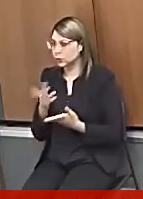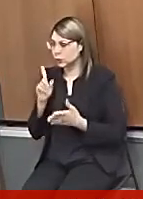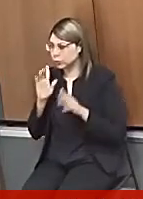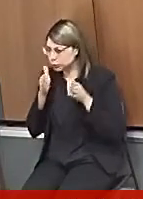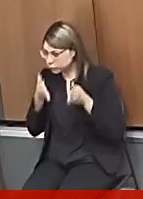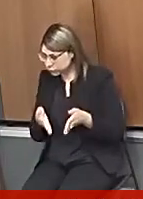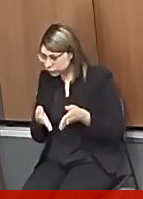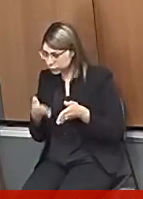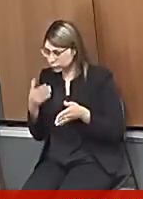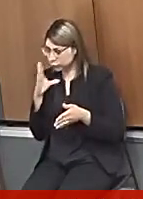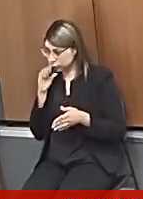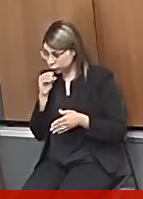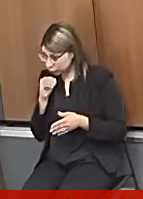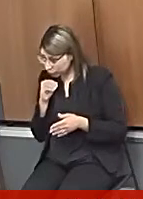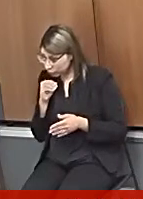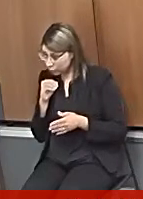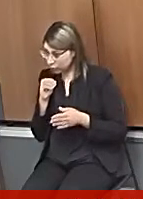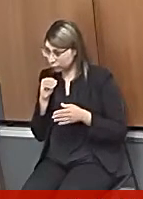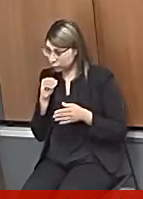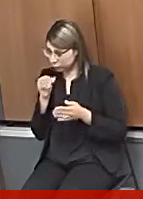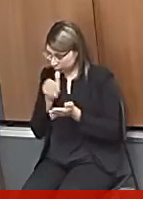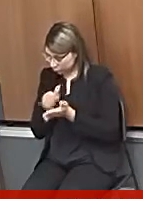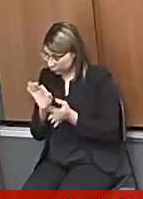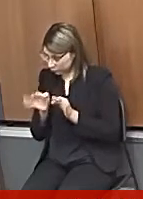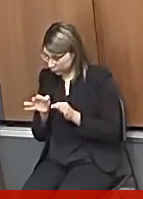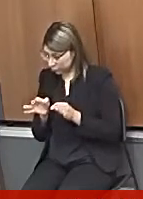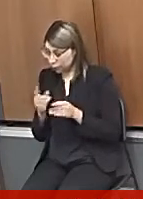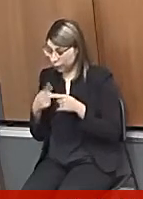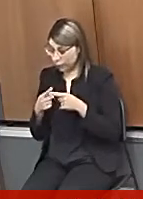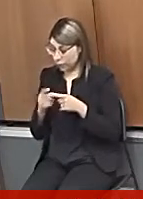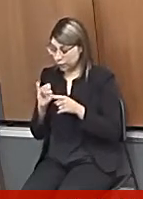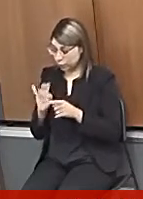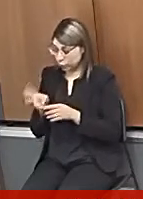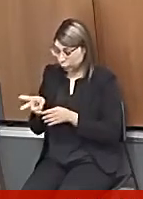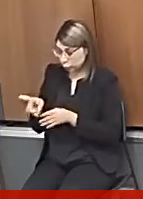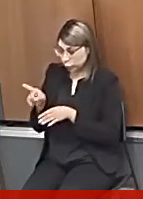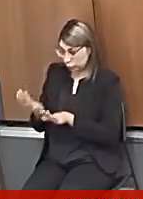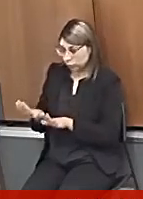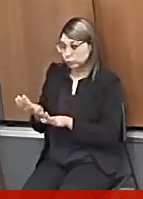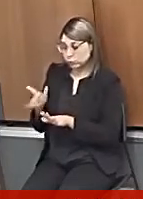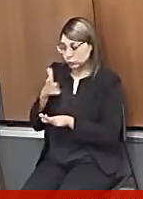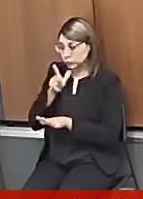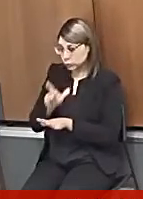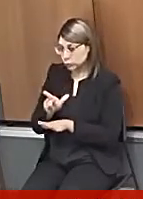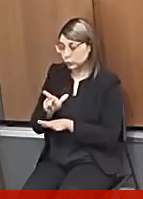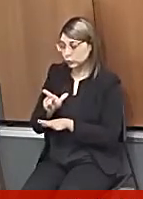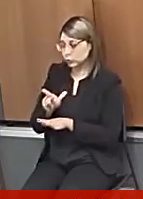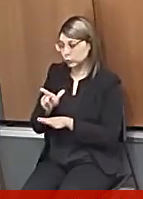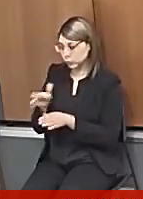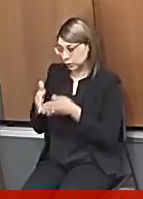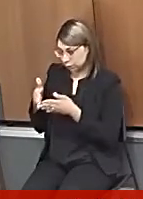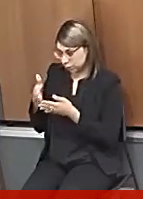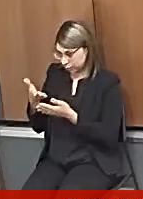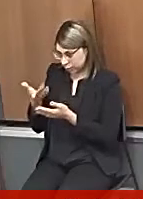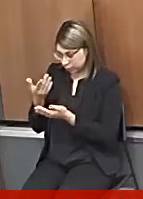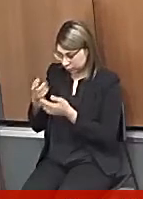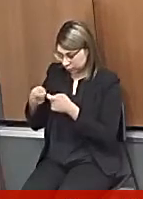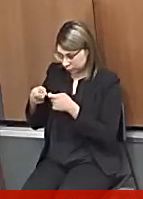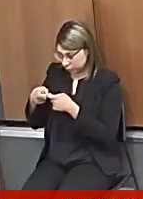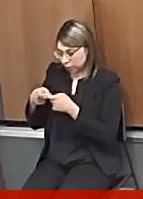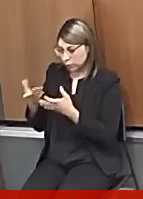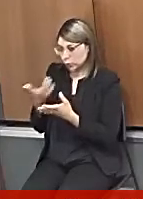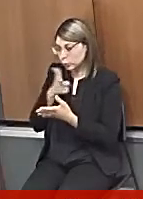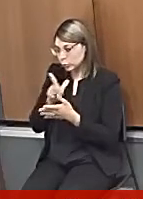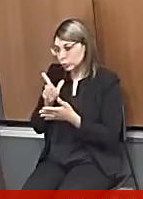servidores que foram desligados porque aqueles que permanecem com a licença eles permanecem no controle sobre